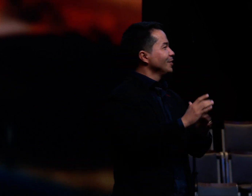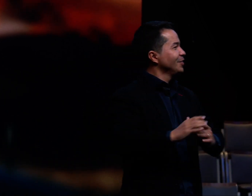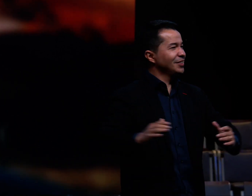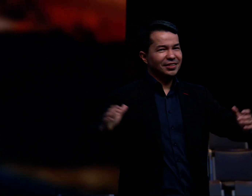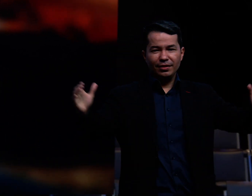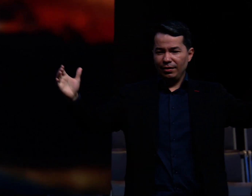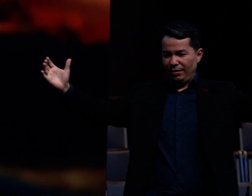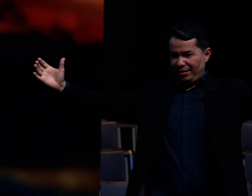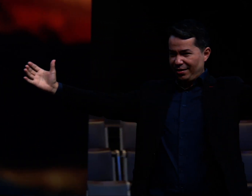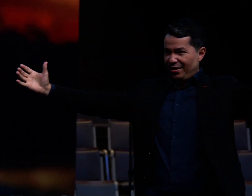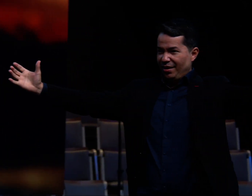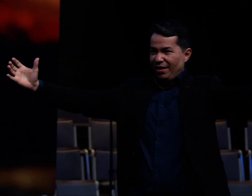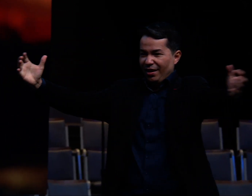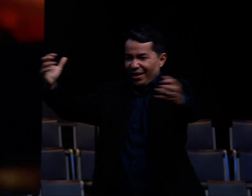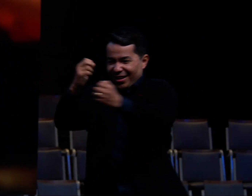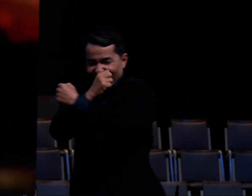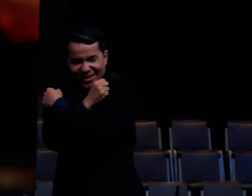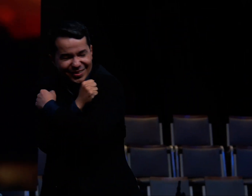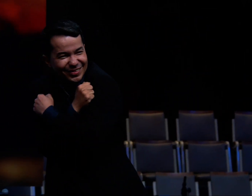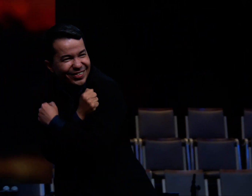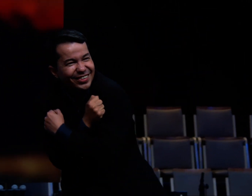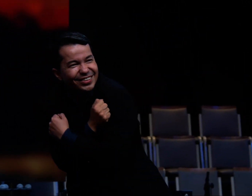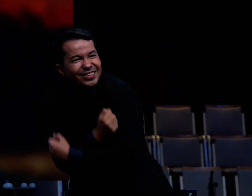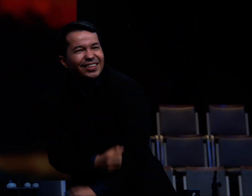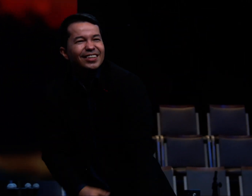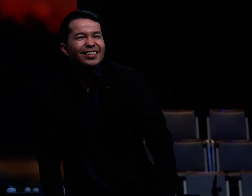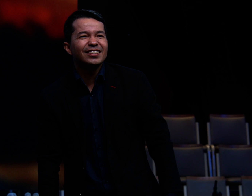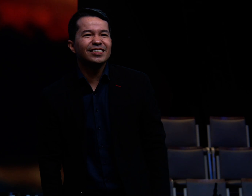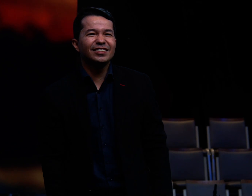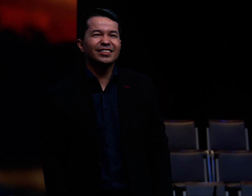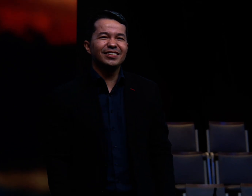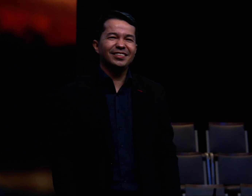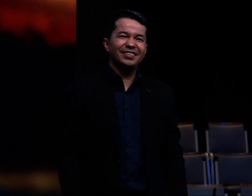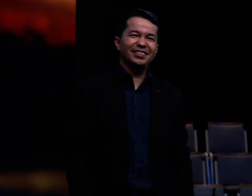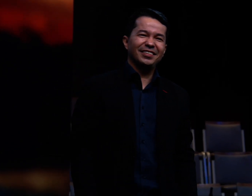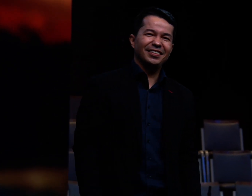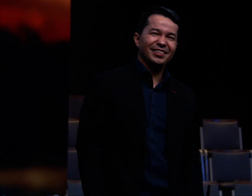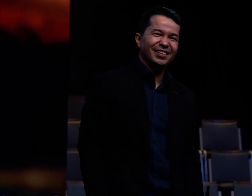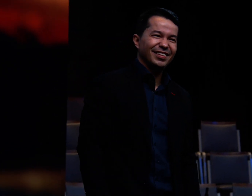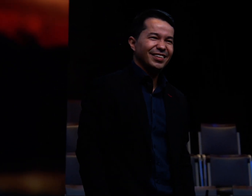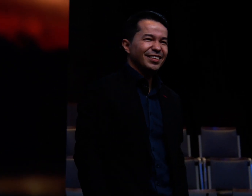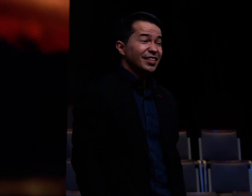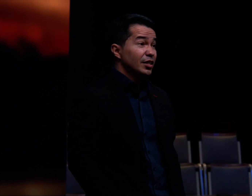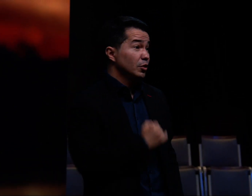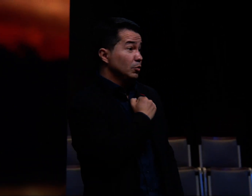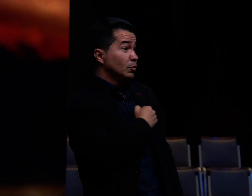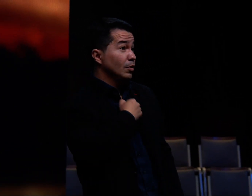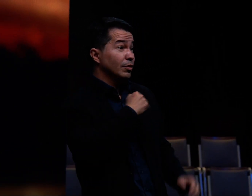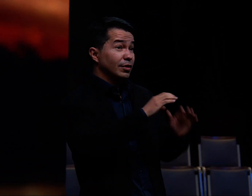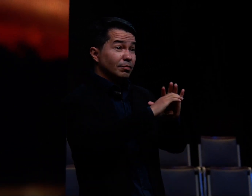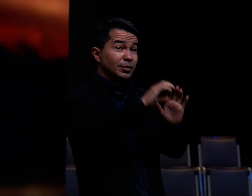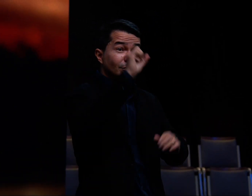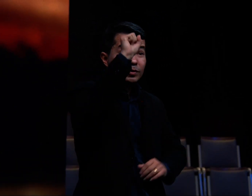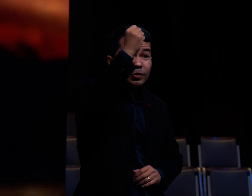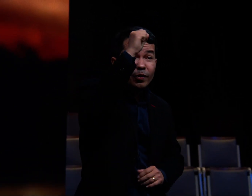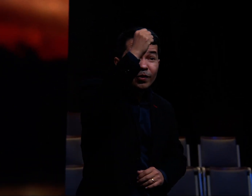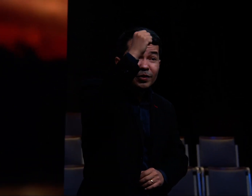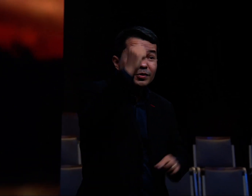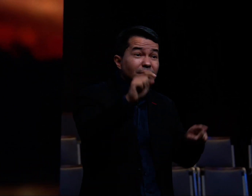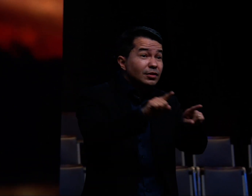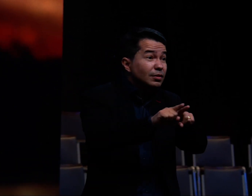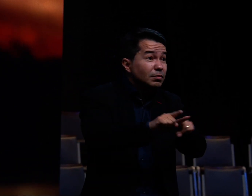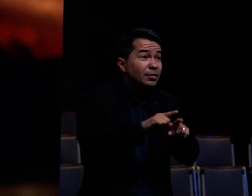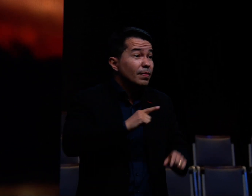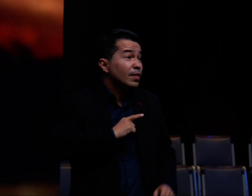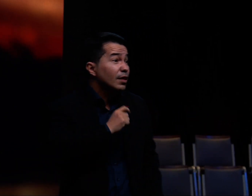ela, mas Jesus estava ali para acolhê-la. Jesus estava ali. E em João, no